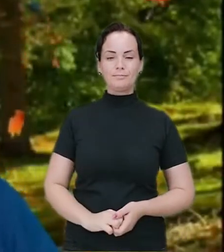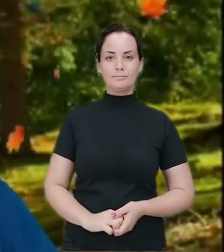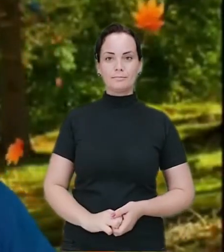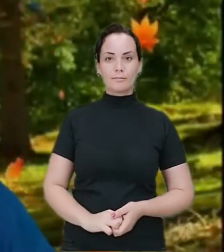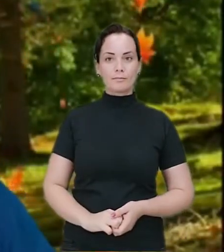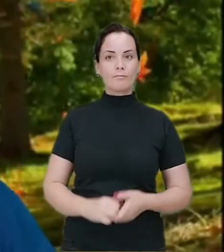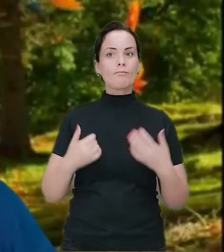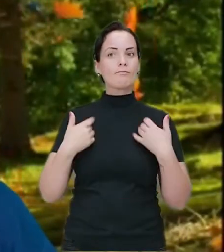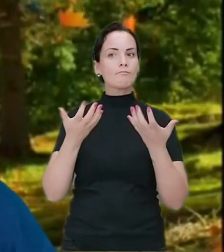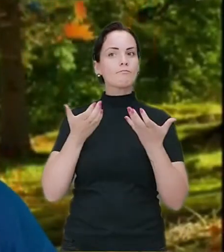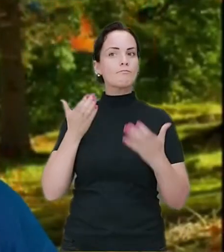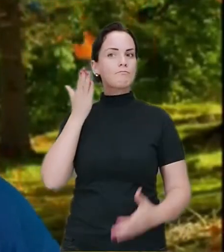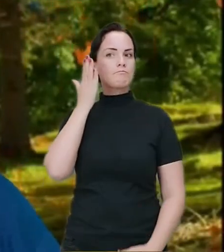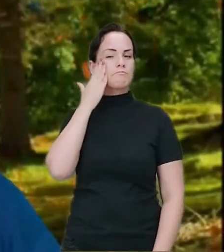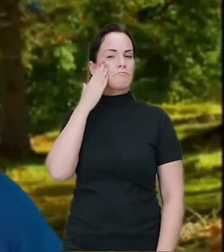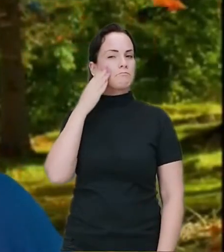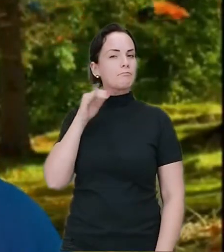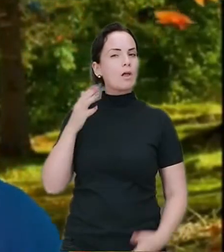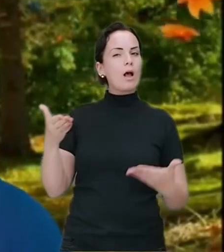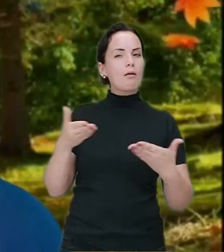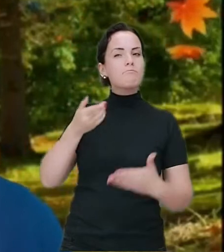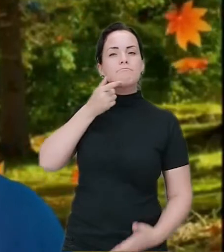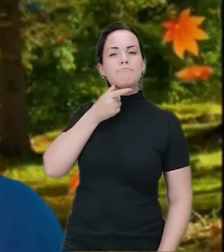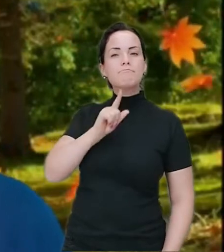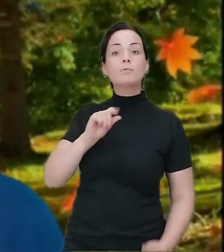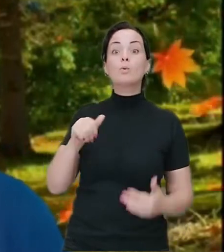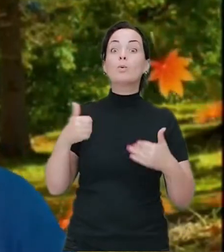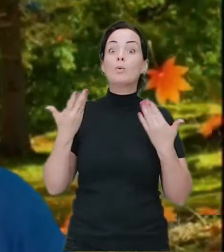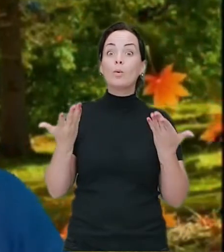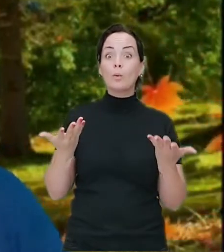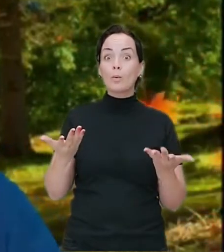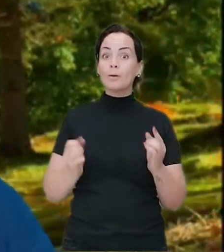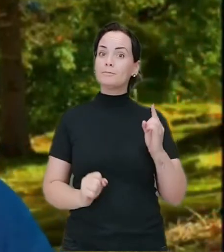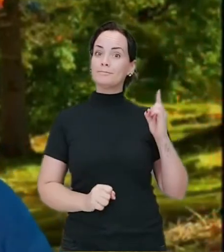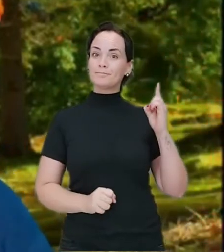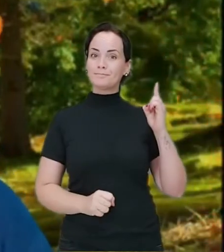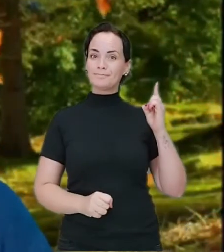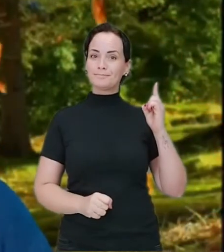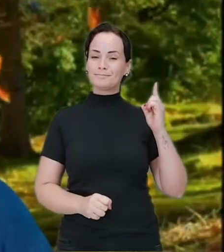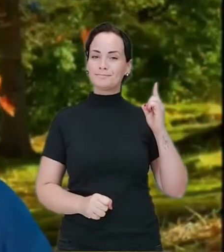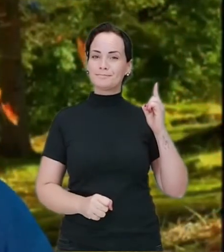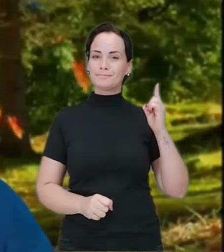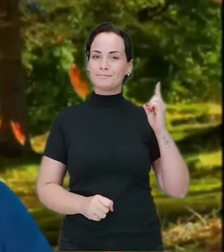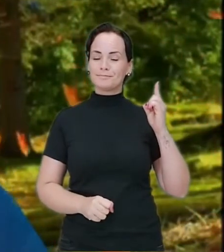Quero ver se você acerta agora. Em qual season of the year am I now?